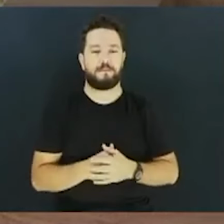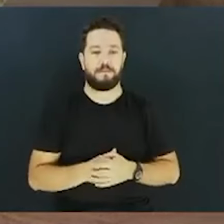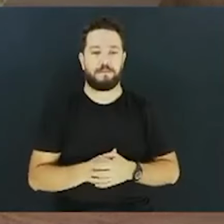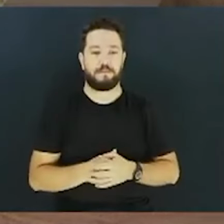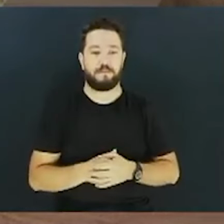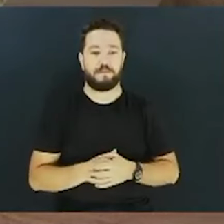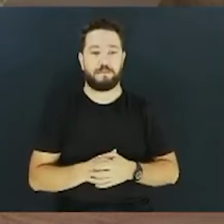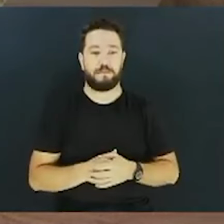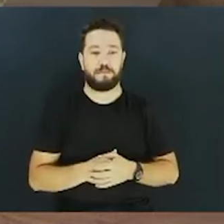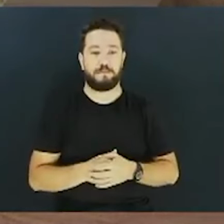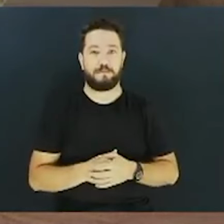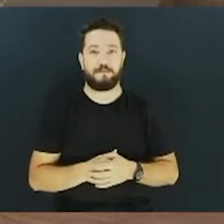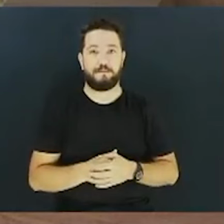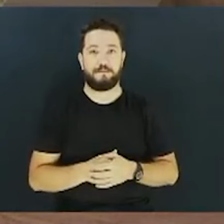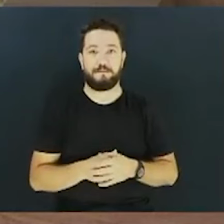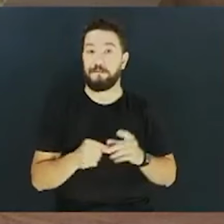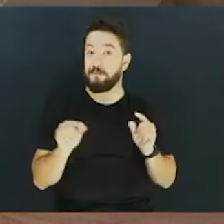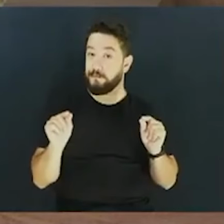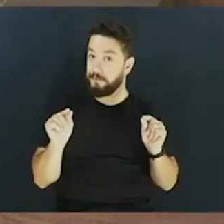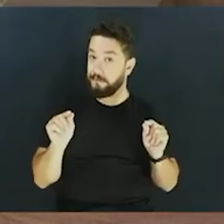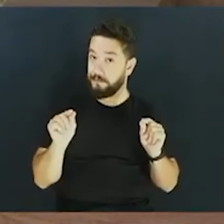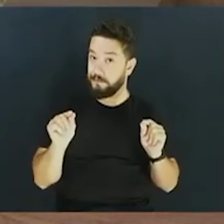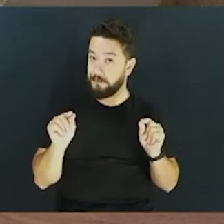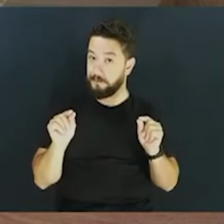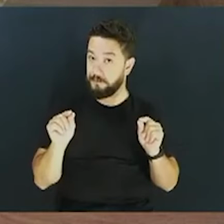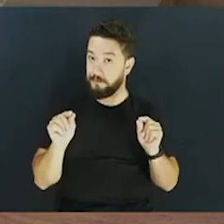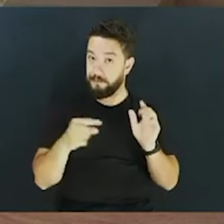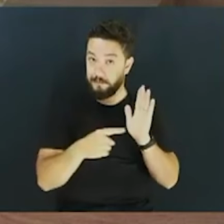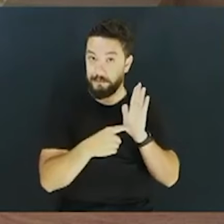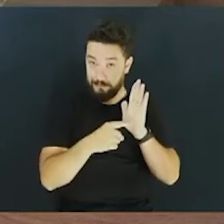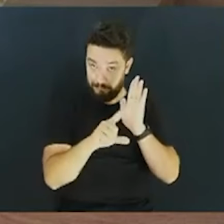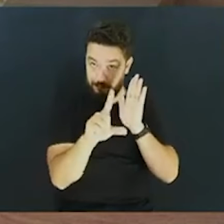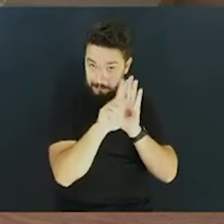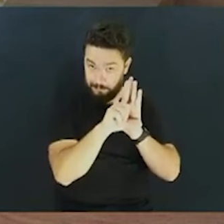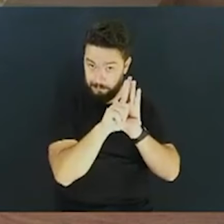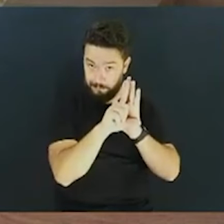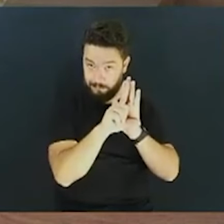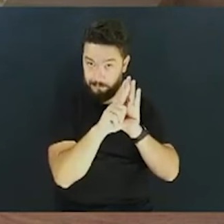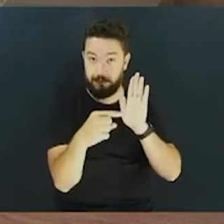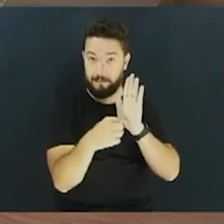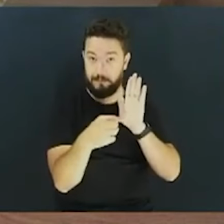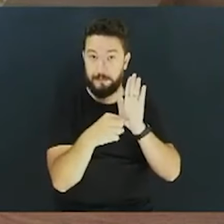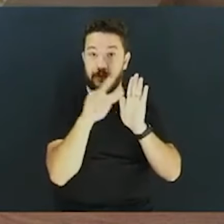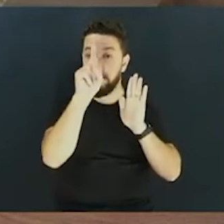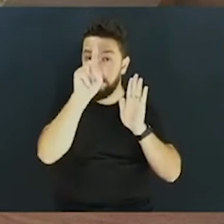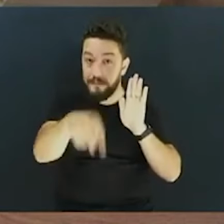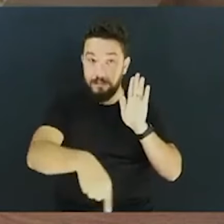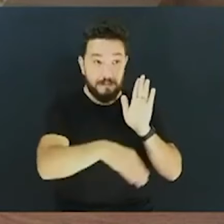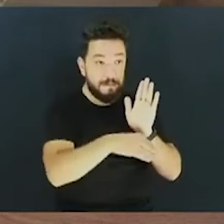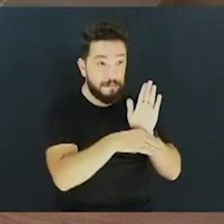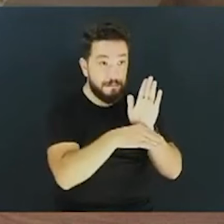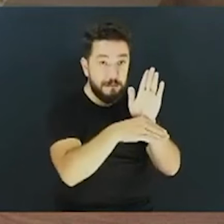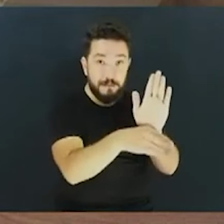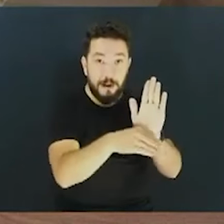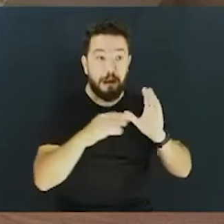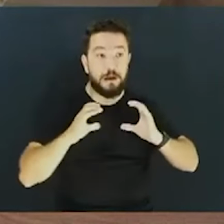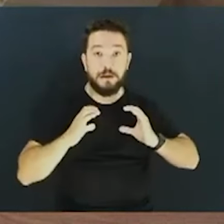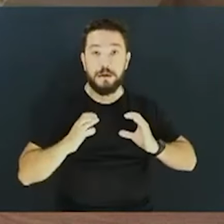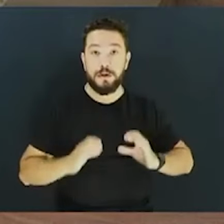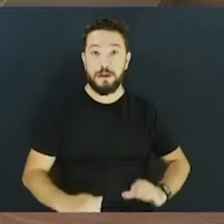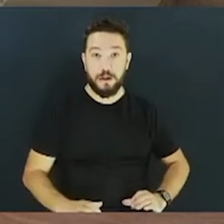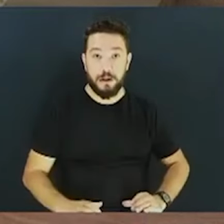uma lei que visa proteger o cidadão e a cidadã, para que ele não seja vítima